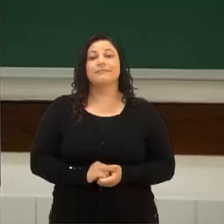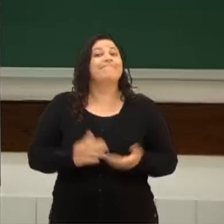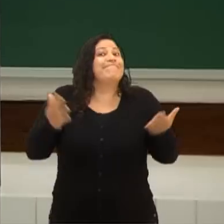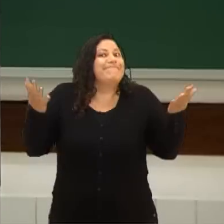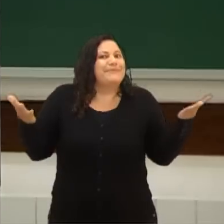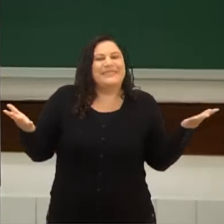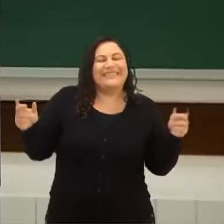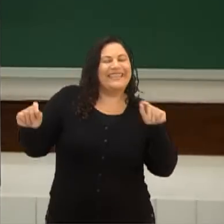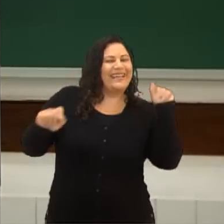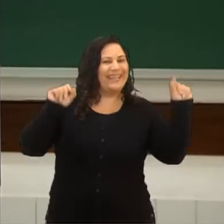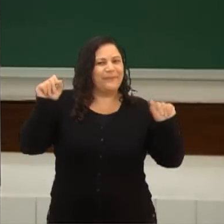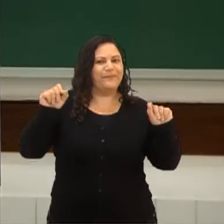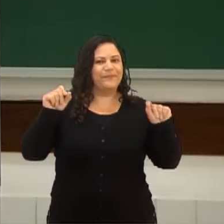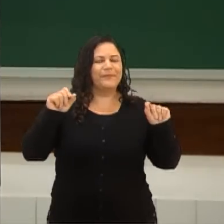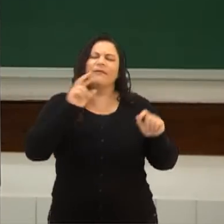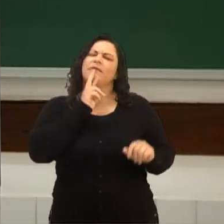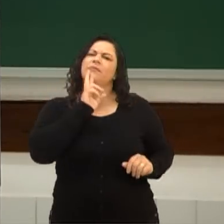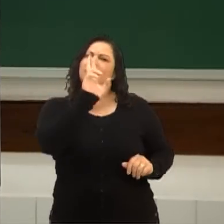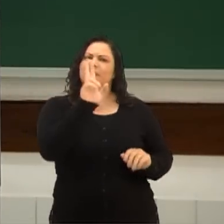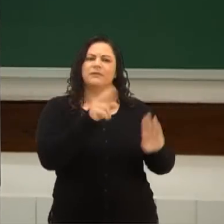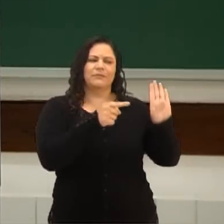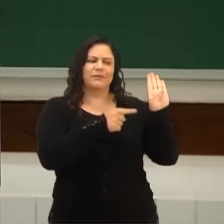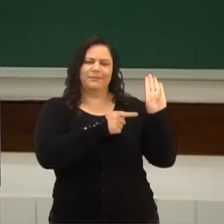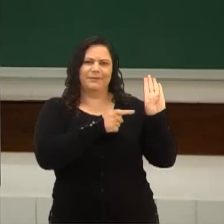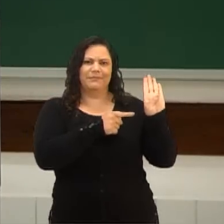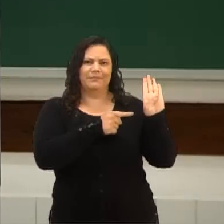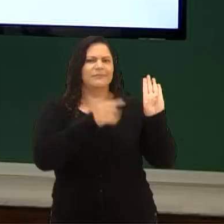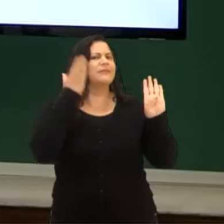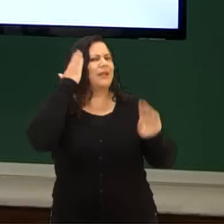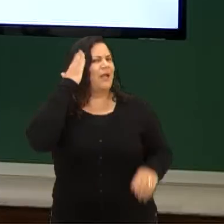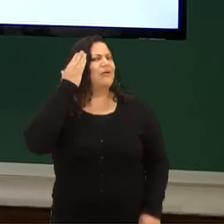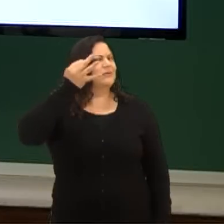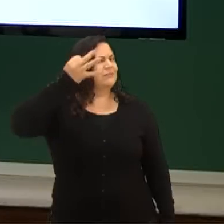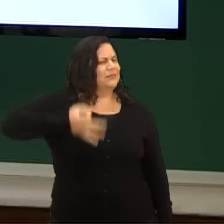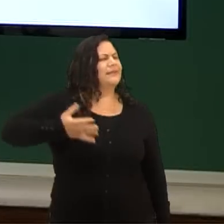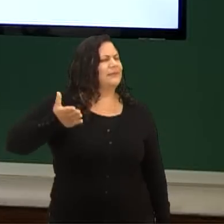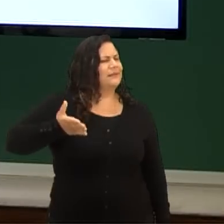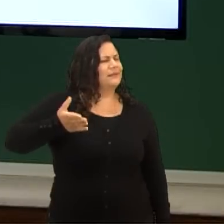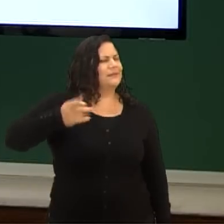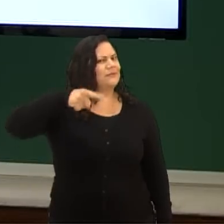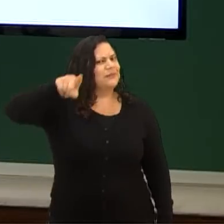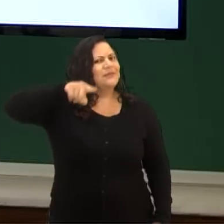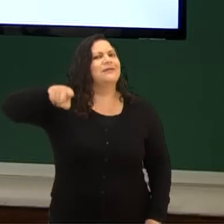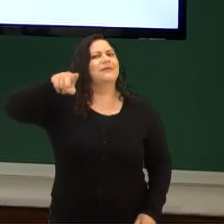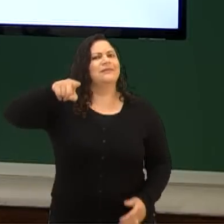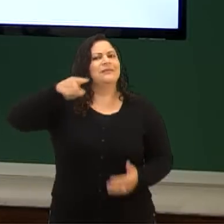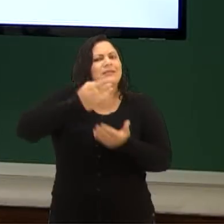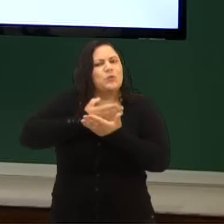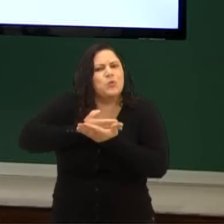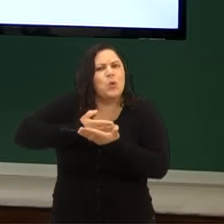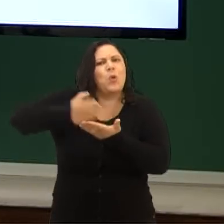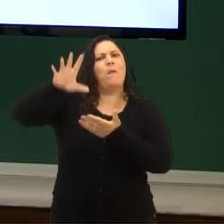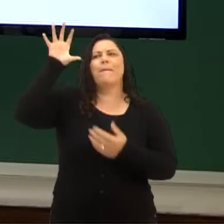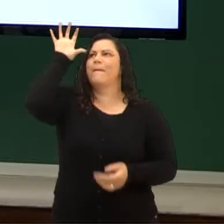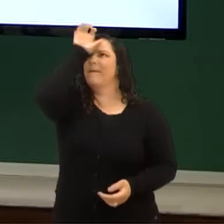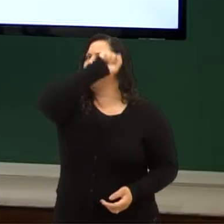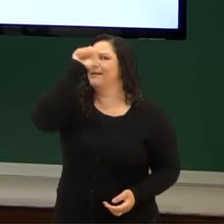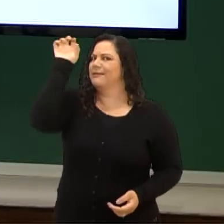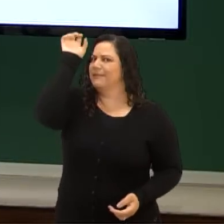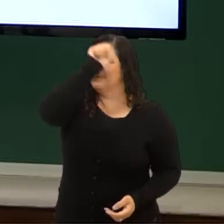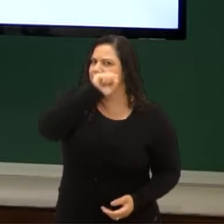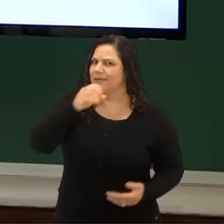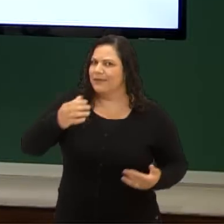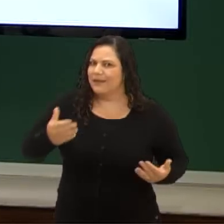Fala, pessoal, vamos para o item B? Eu tenho certeza que vocês estão começando a engrenar aí, tá? Então, tomem